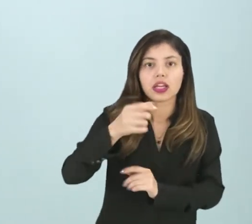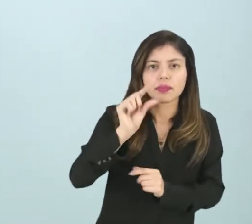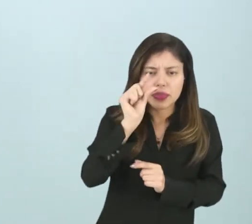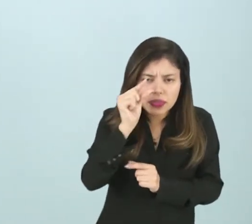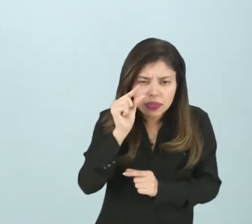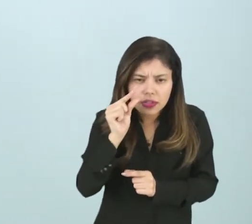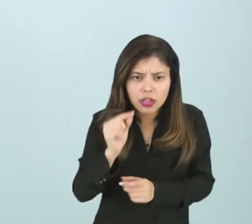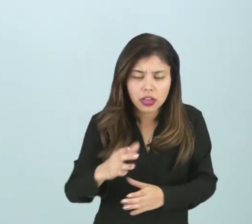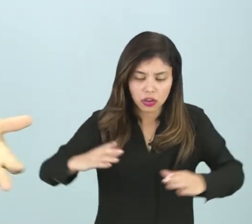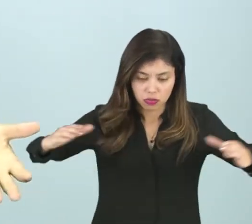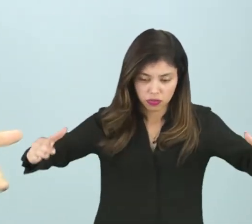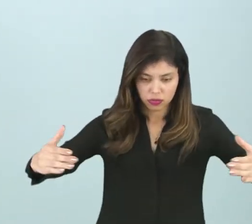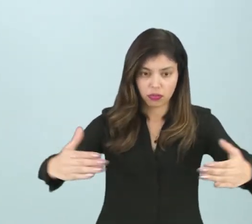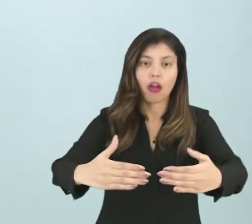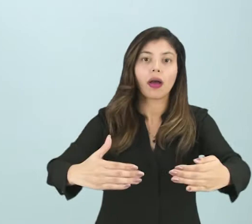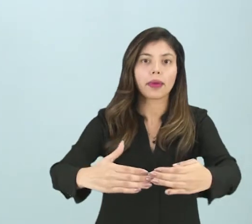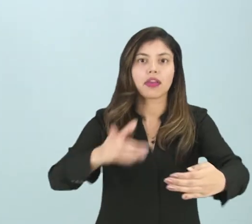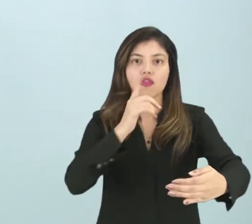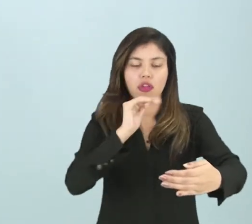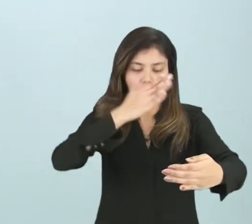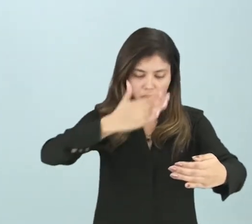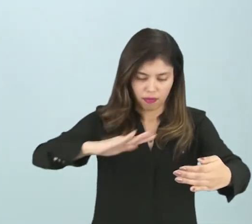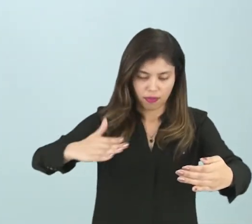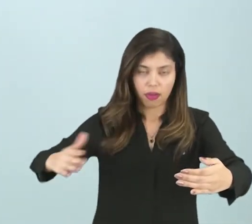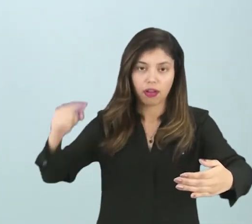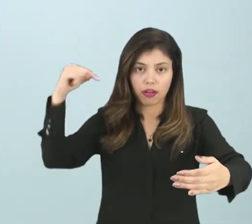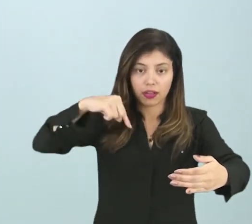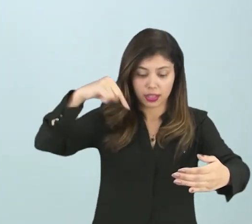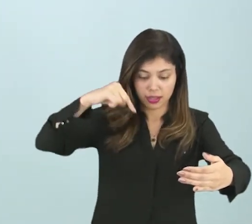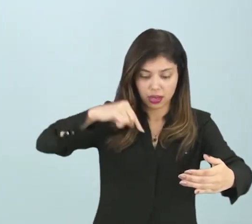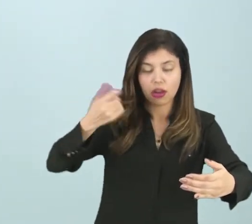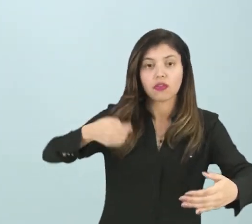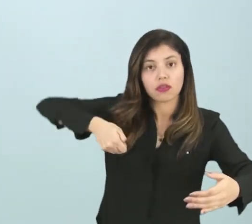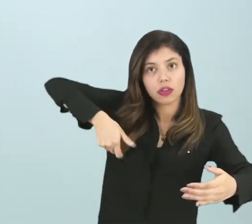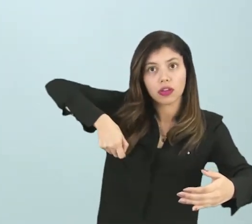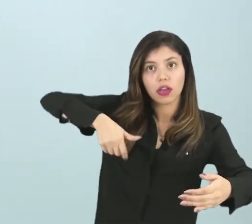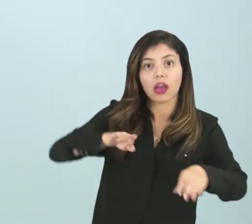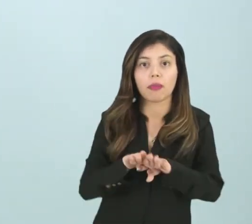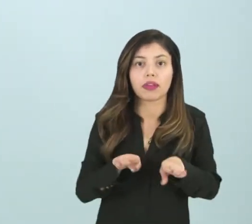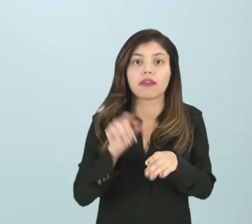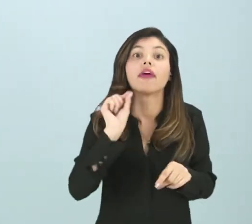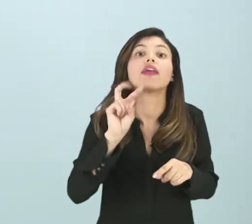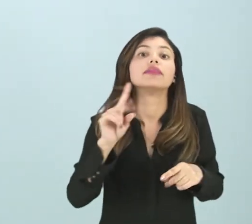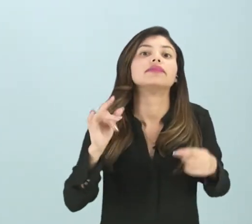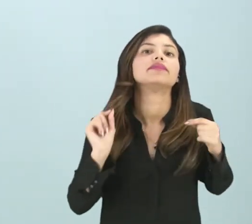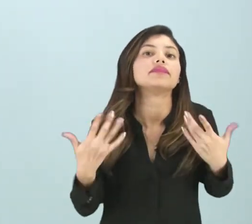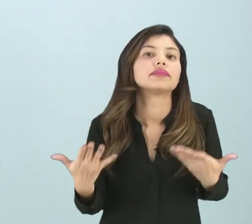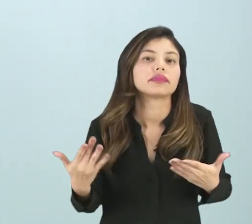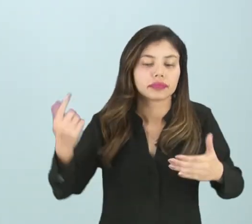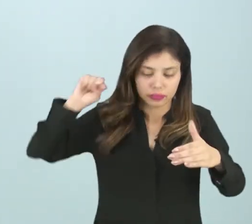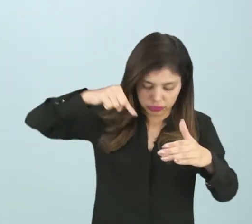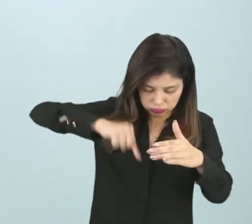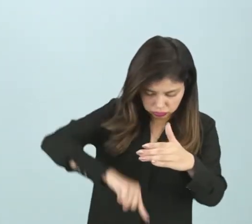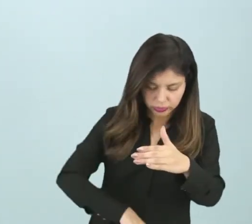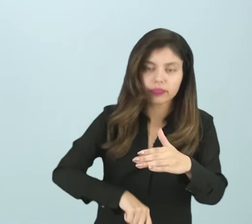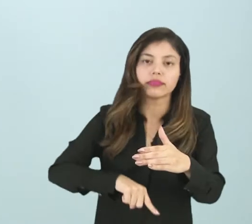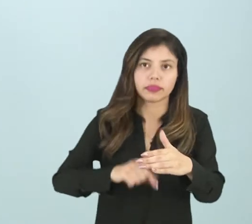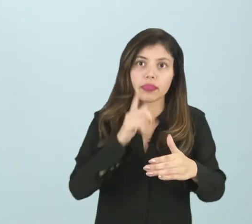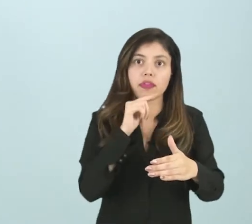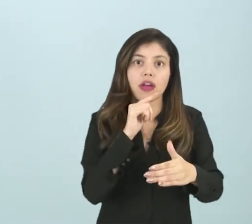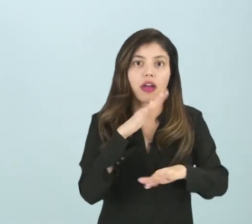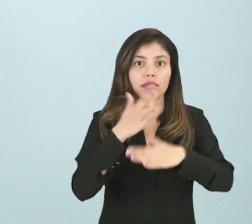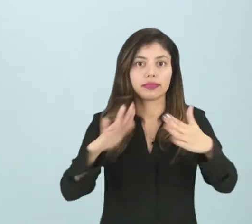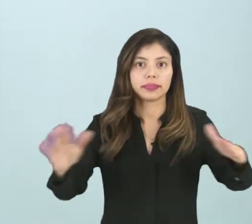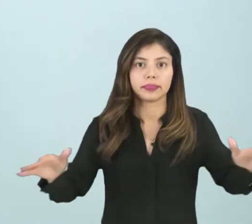eu tiver uma bacia cheia d'água, e eu jogar essa bola de gude dentro da bacia, o que vai acontecer? Ela vai mergulhar ali. A